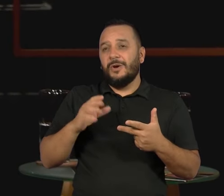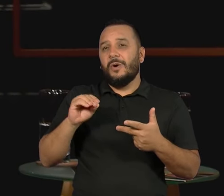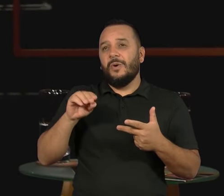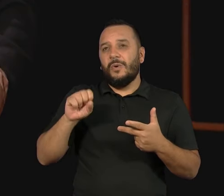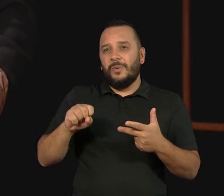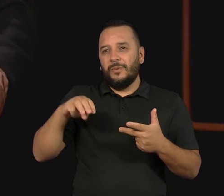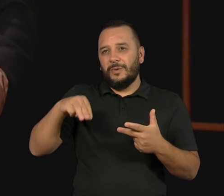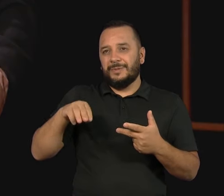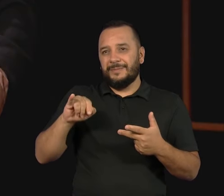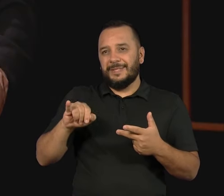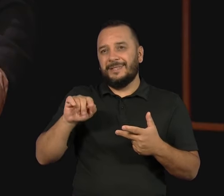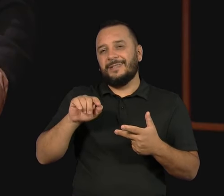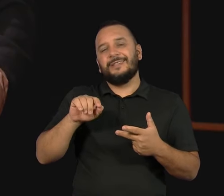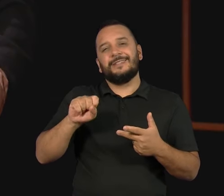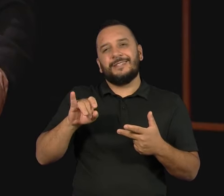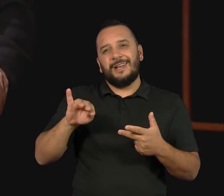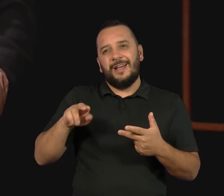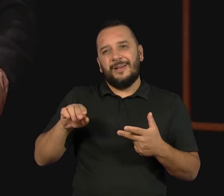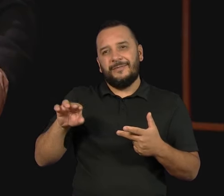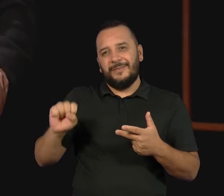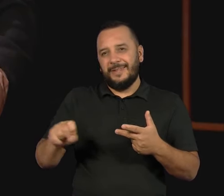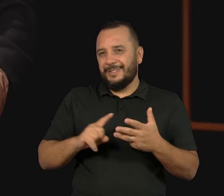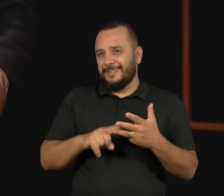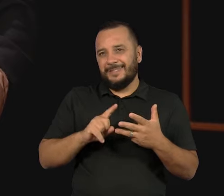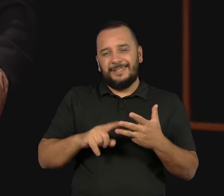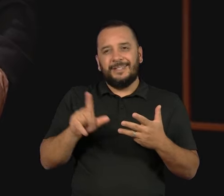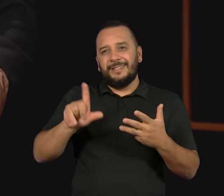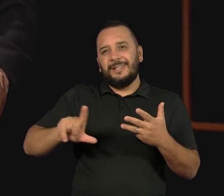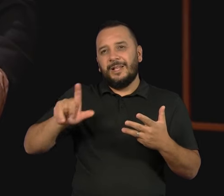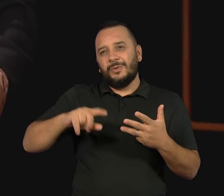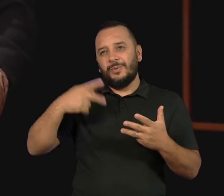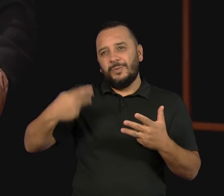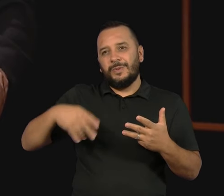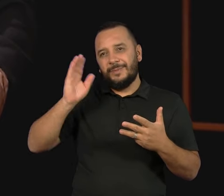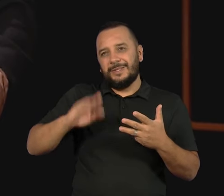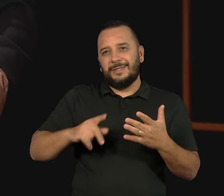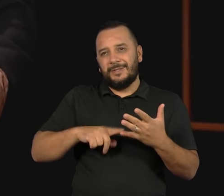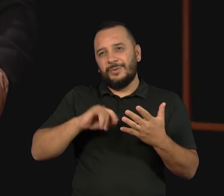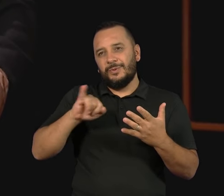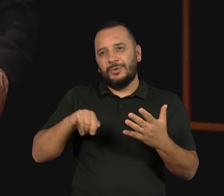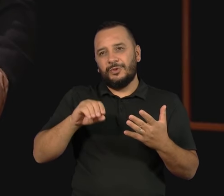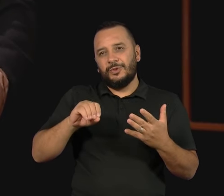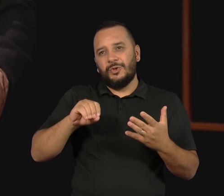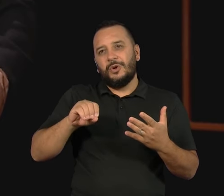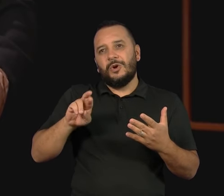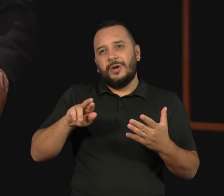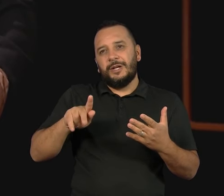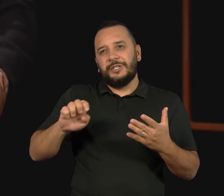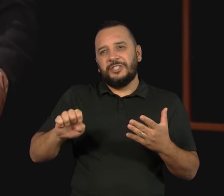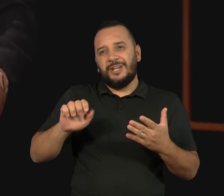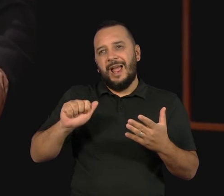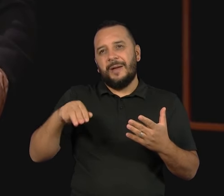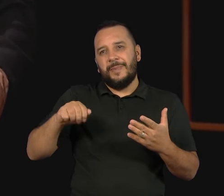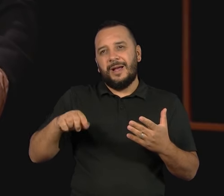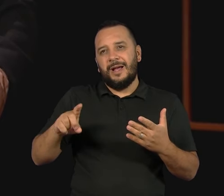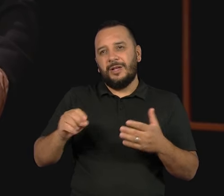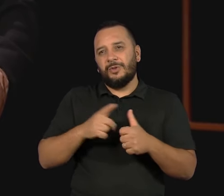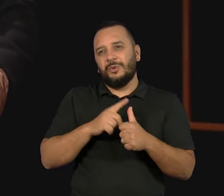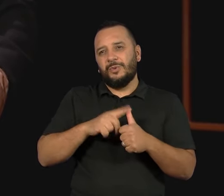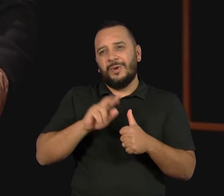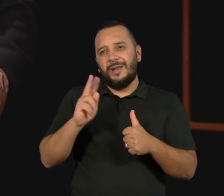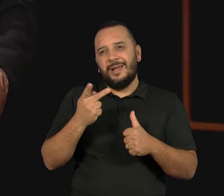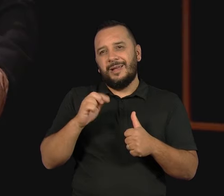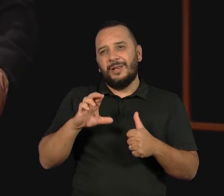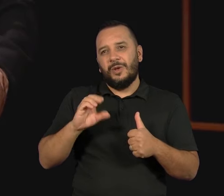Miseráveis, Victor Hugo, lia tudo. Da literatura nacional também lia todo Jorge Amado, que eu podia ler, lia todo o Érico Veríssimo, que eu